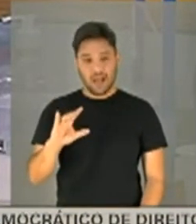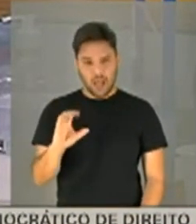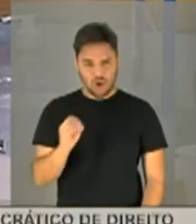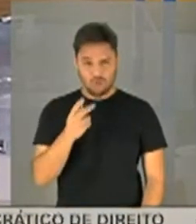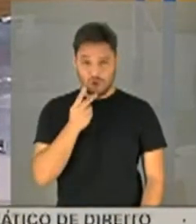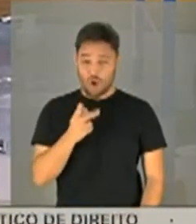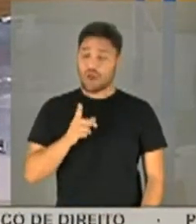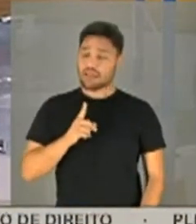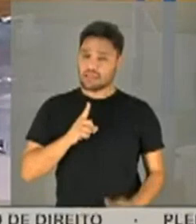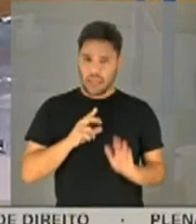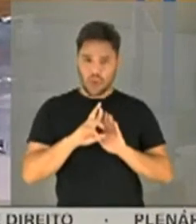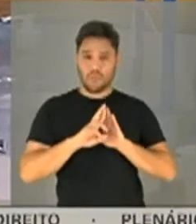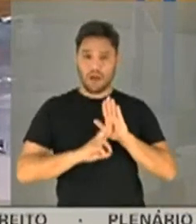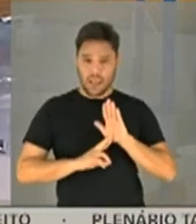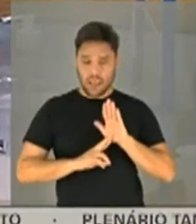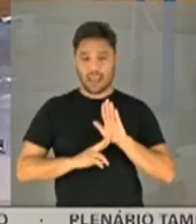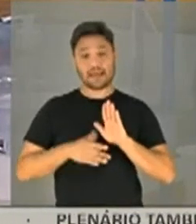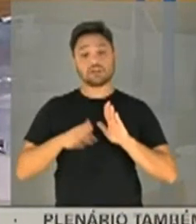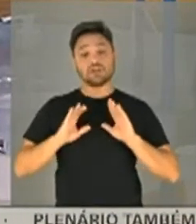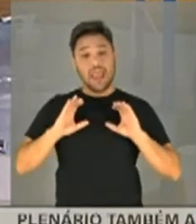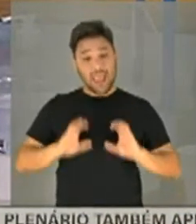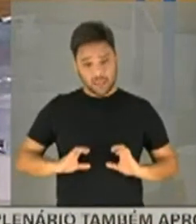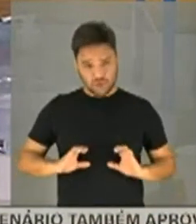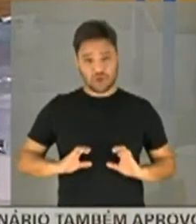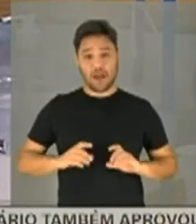existe um código de ética médica.